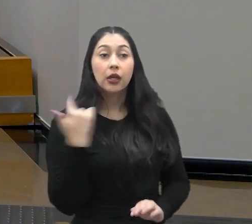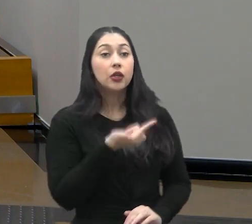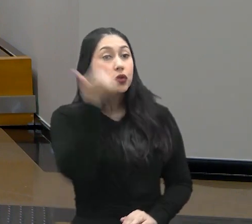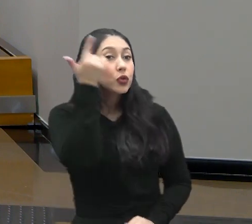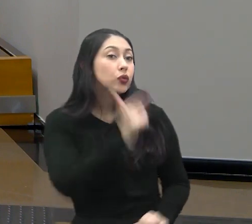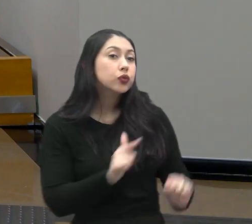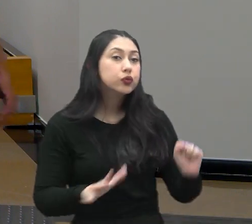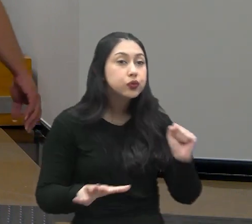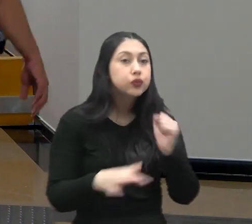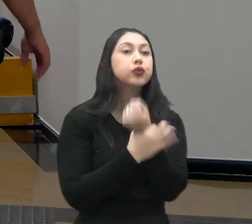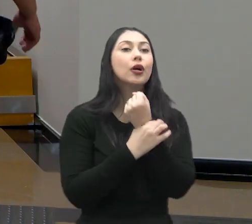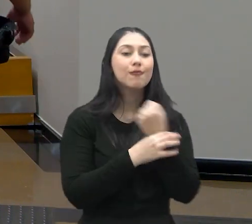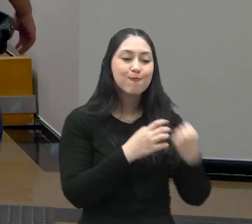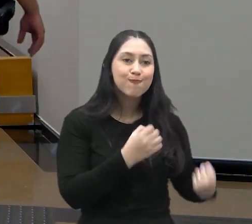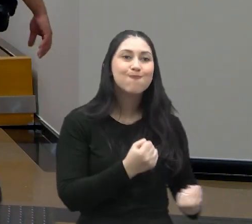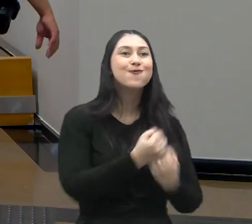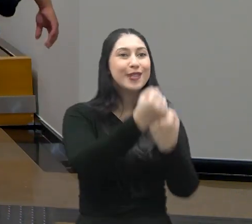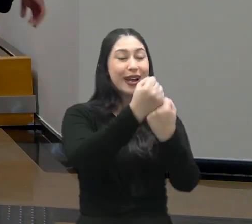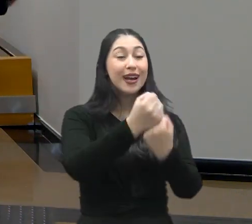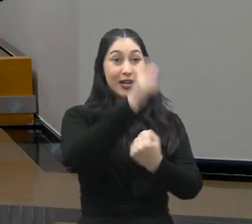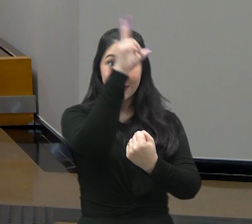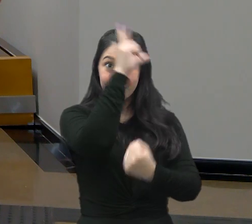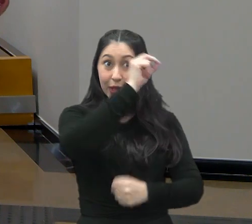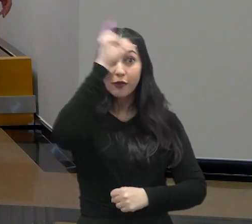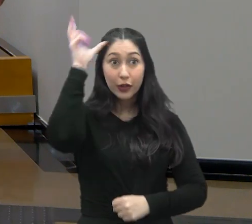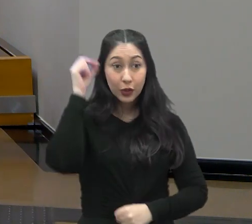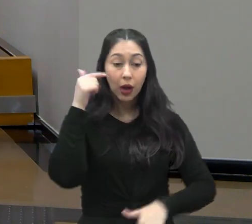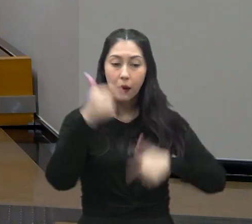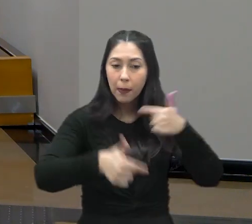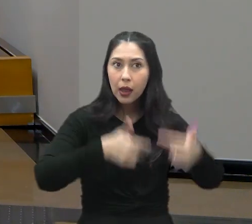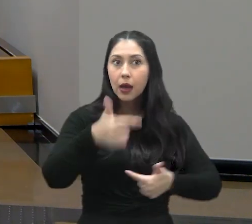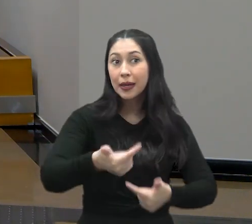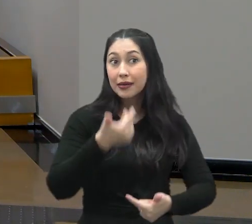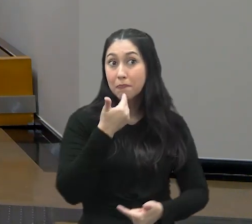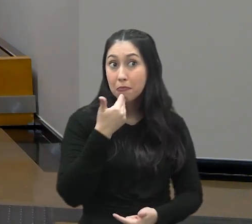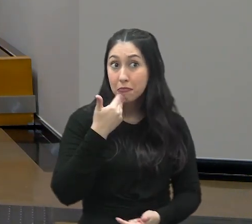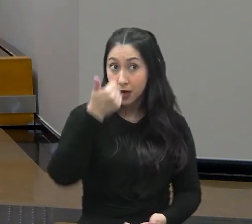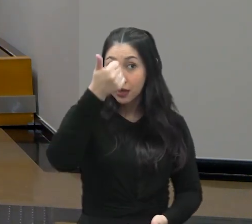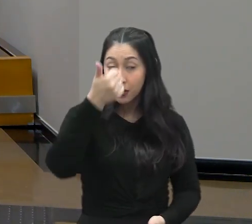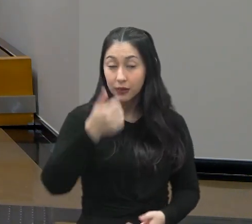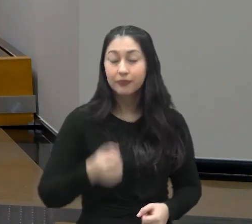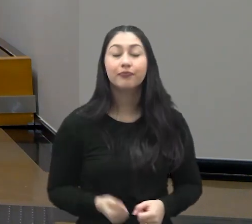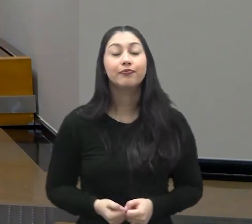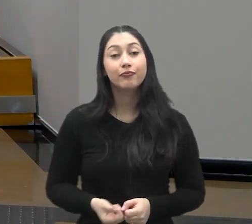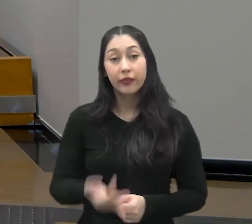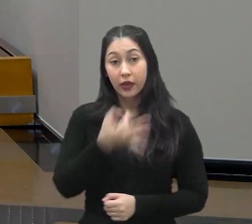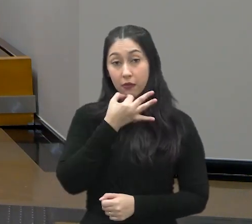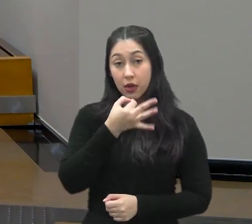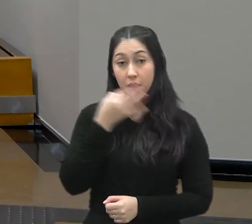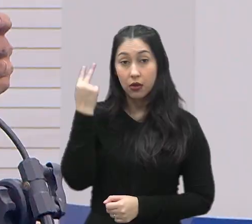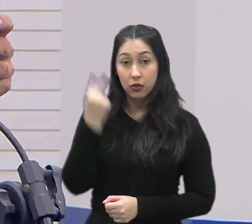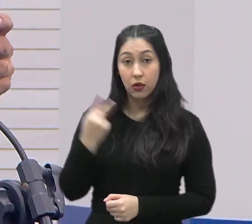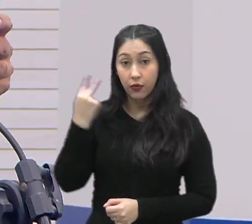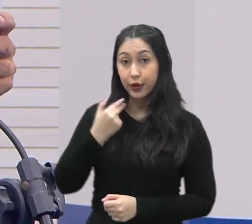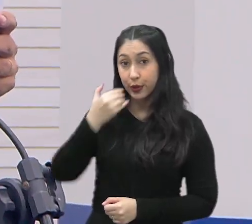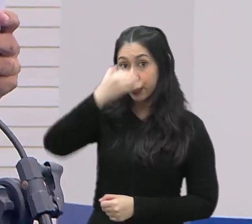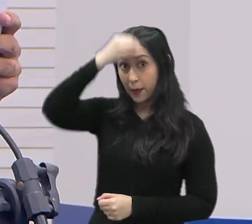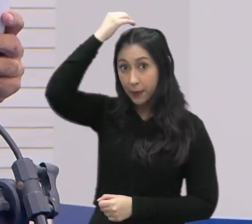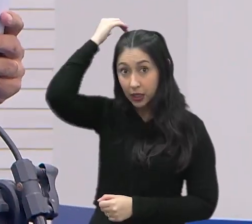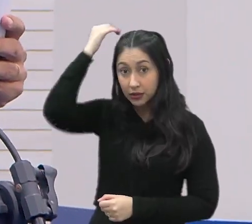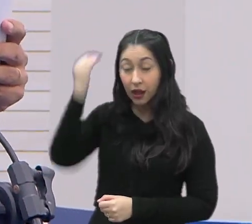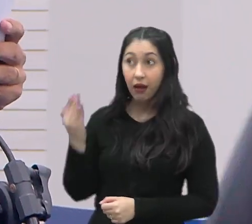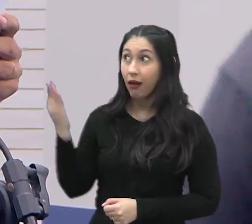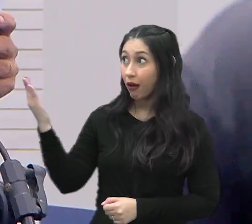leis, etc., para que a gente possa garantir e subsidiar o Poder Executivo para que ele possa fazer essa fiscalização da melhor maneira possível. O vereador